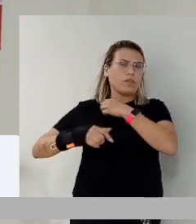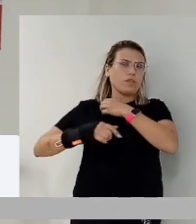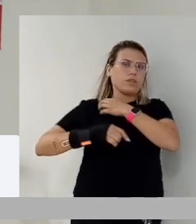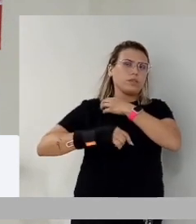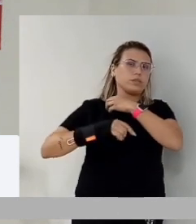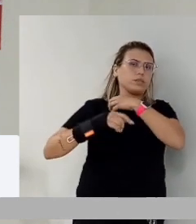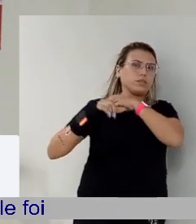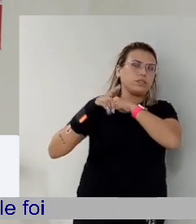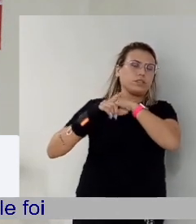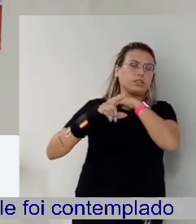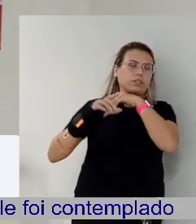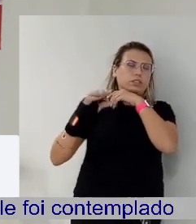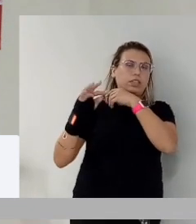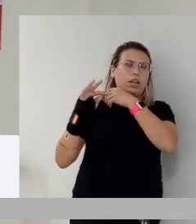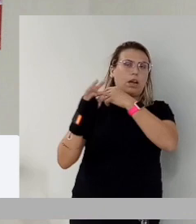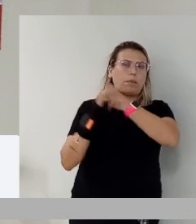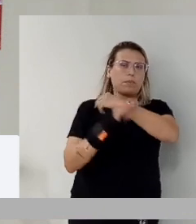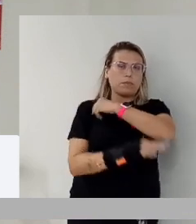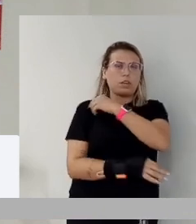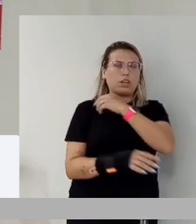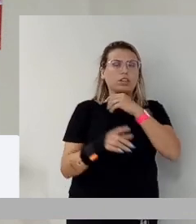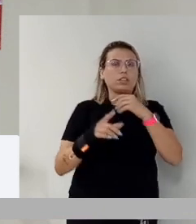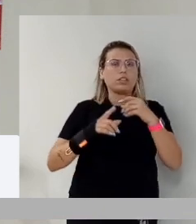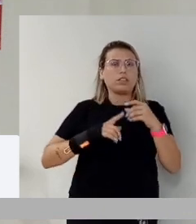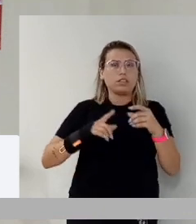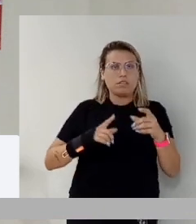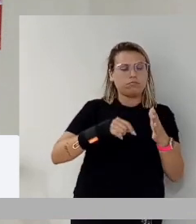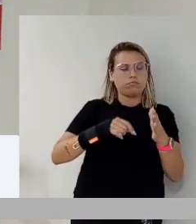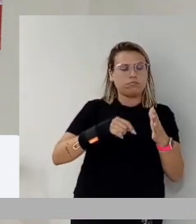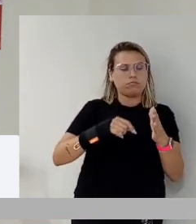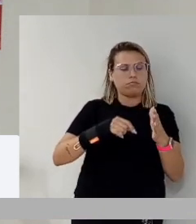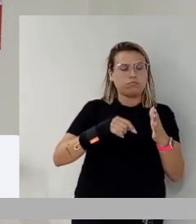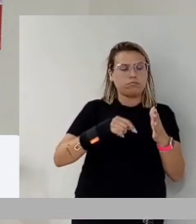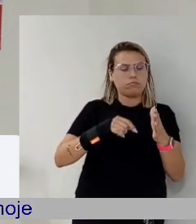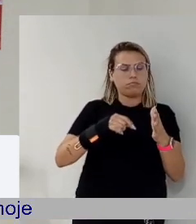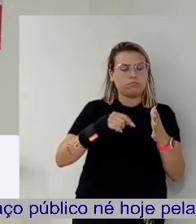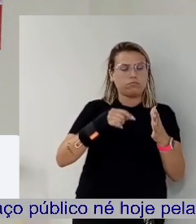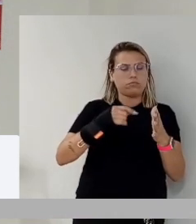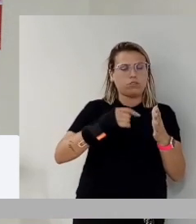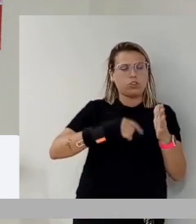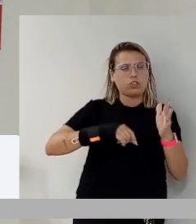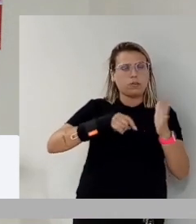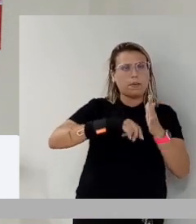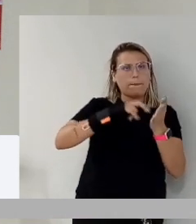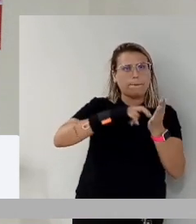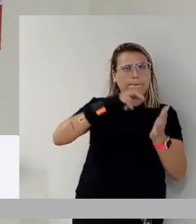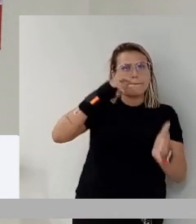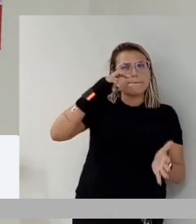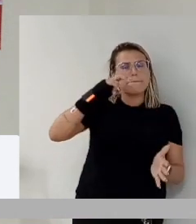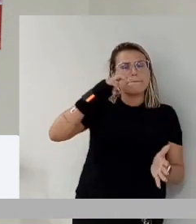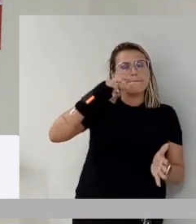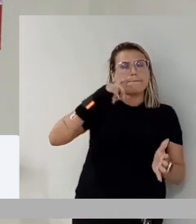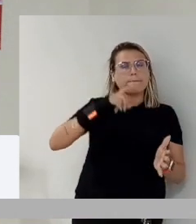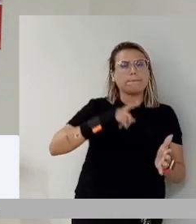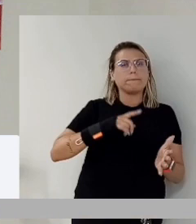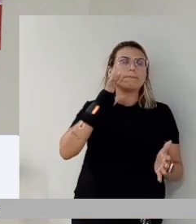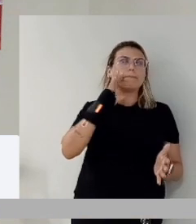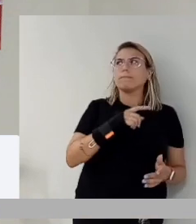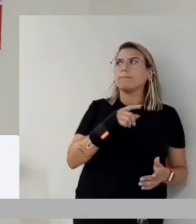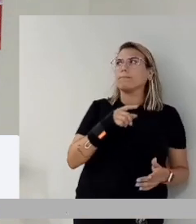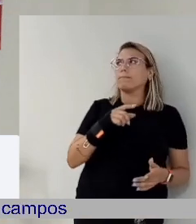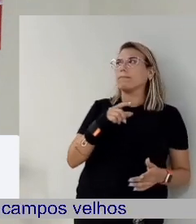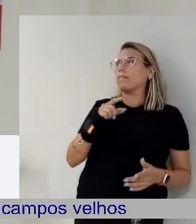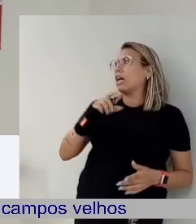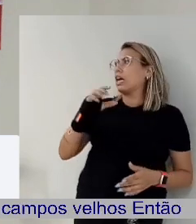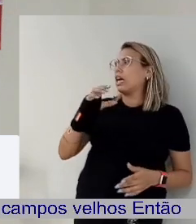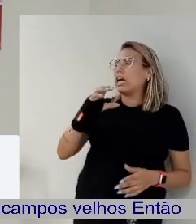ele foi contemplado com esse fechamento do auto público né hoje pela manhã aconteceu lá nos campos novos e campos velhos Então